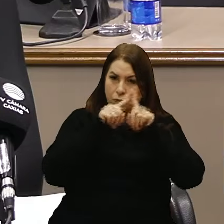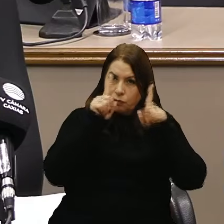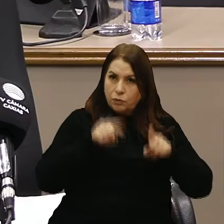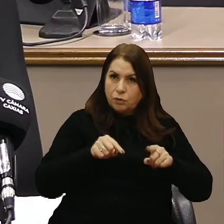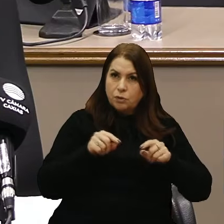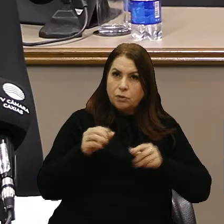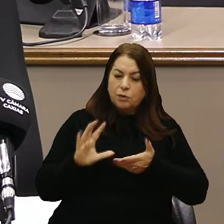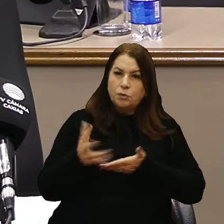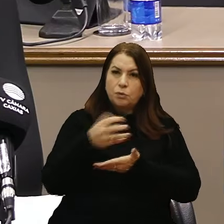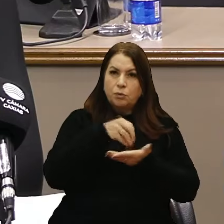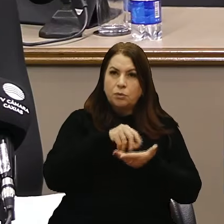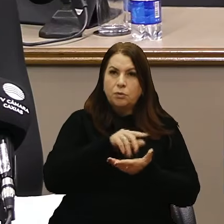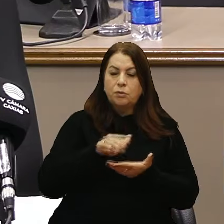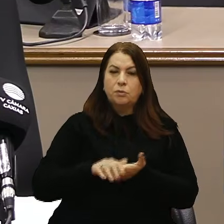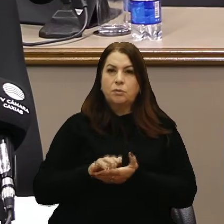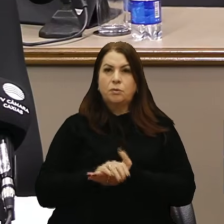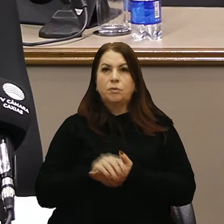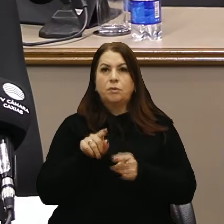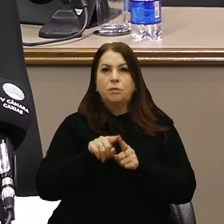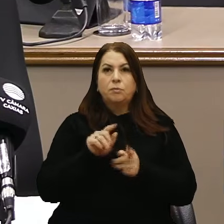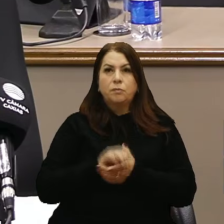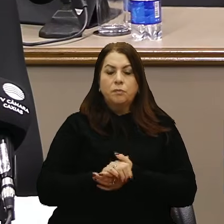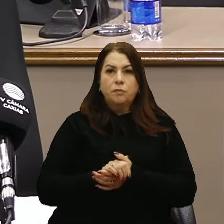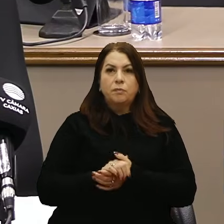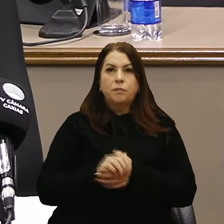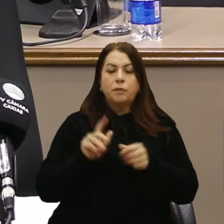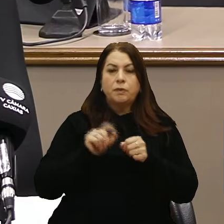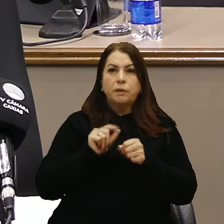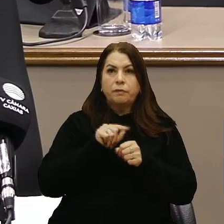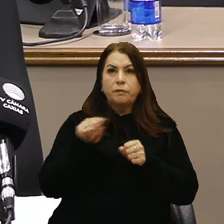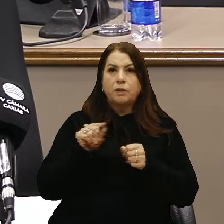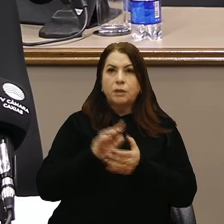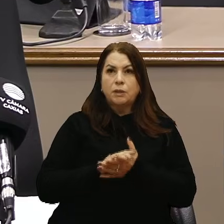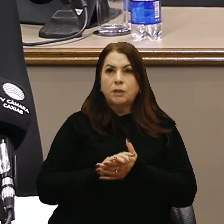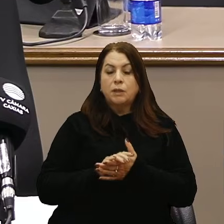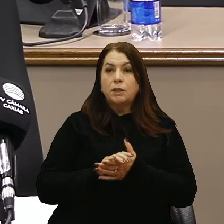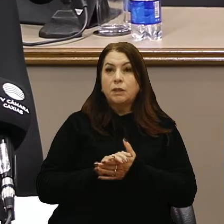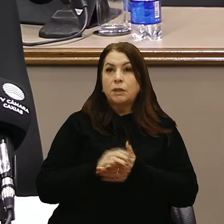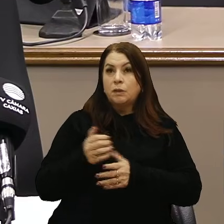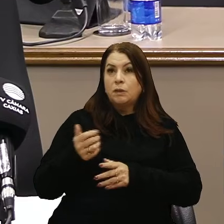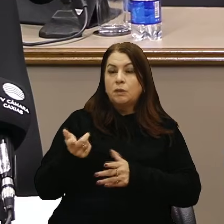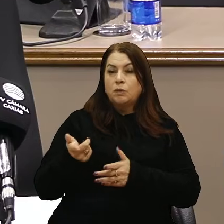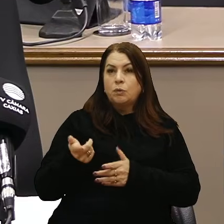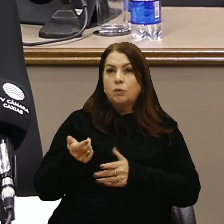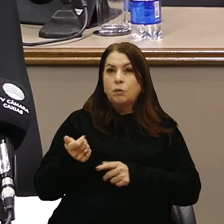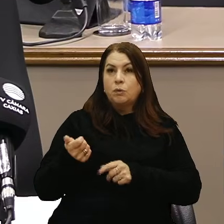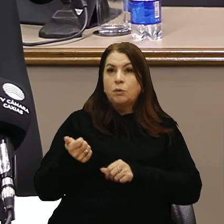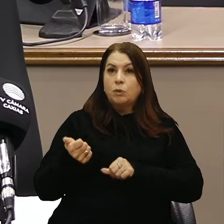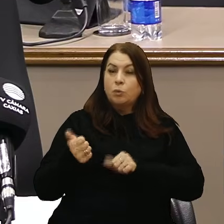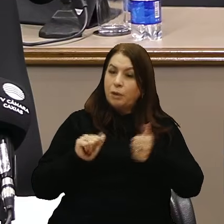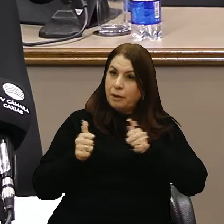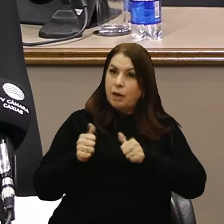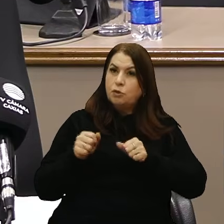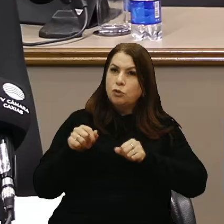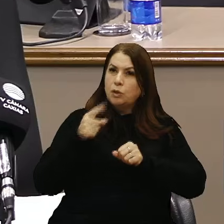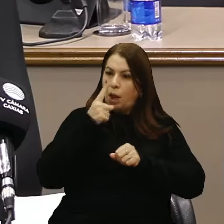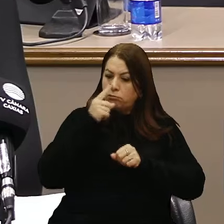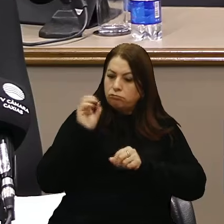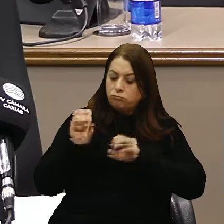Codeca, que eu sei que é um trabalho que vocês vêm fazendo, né? E a qualidade da coleta de